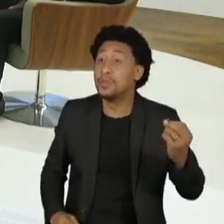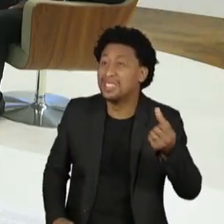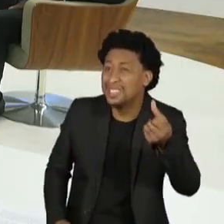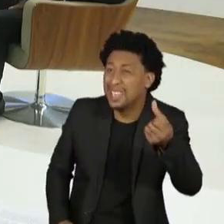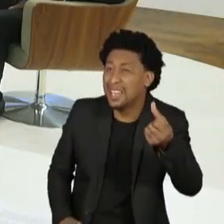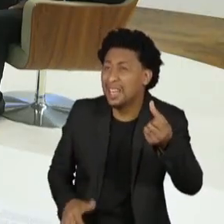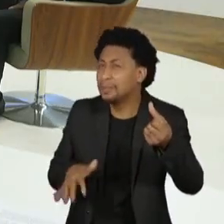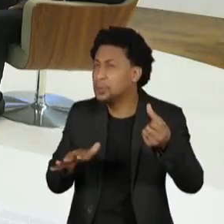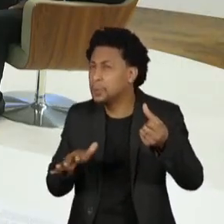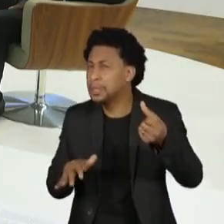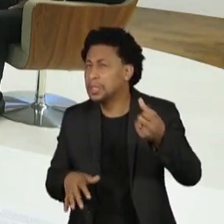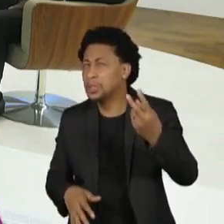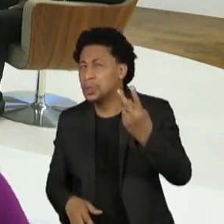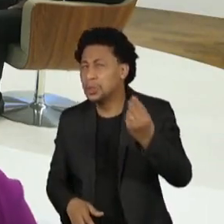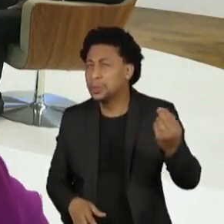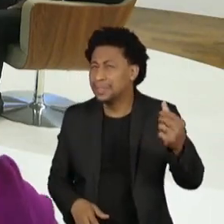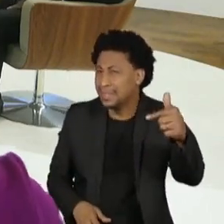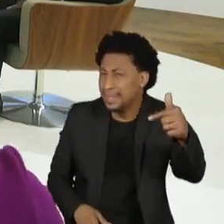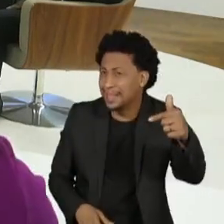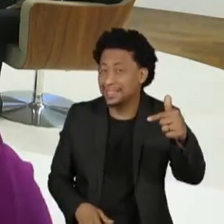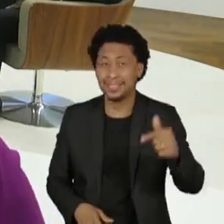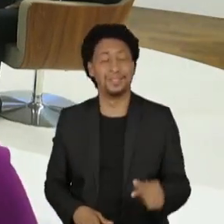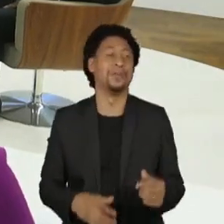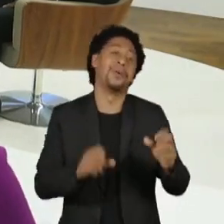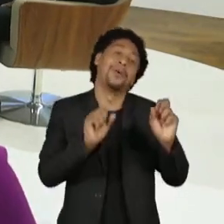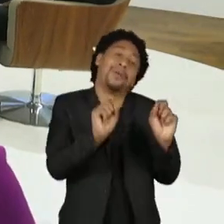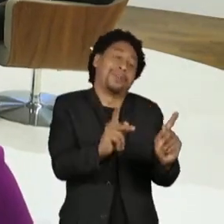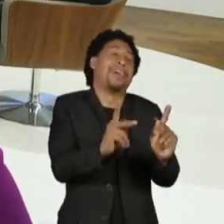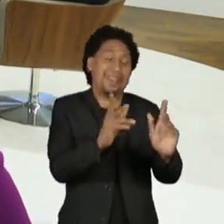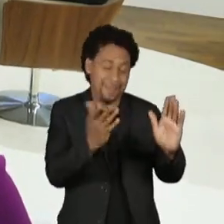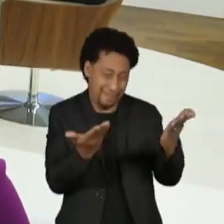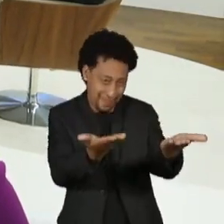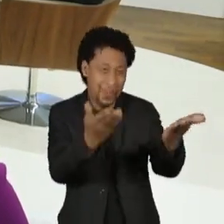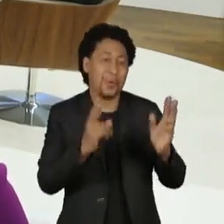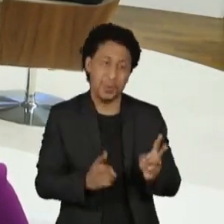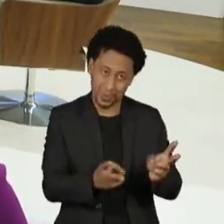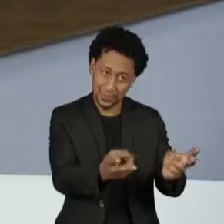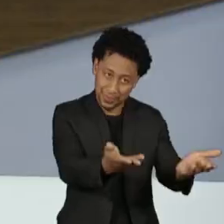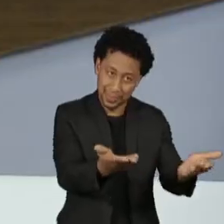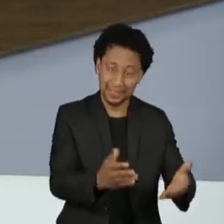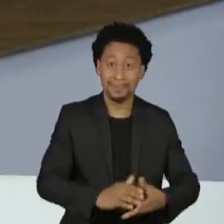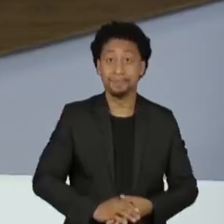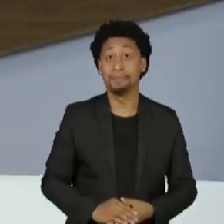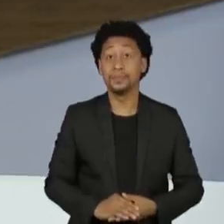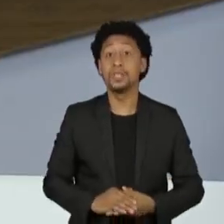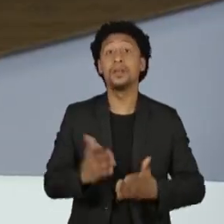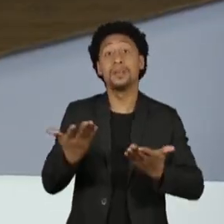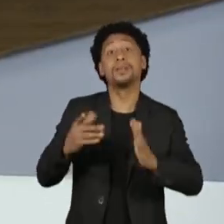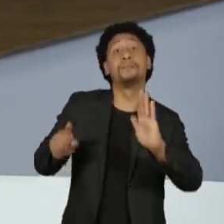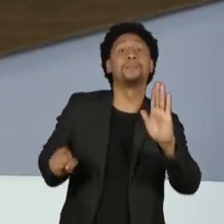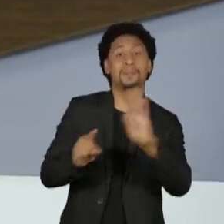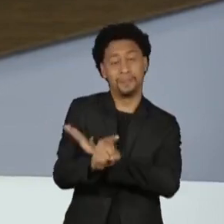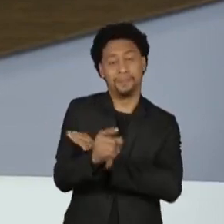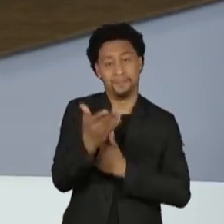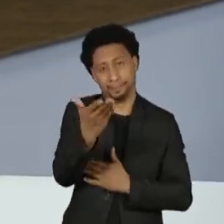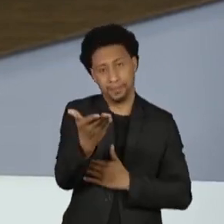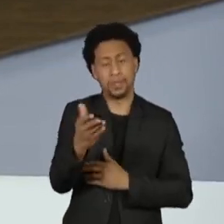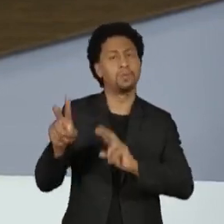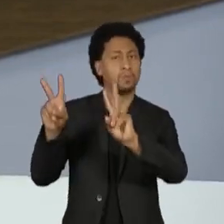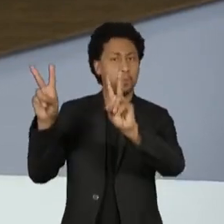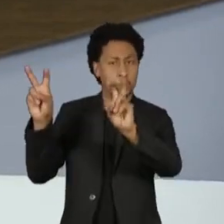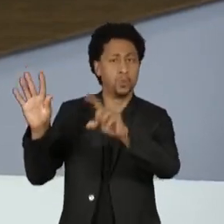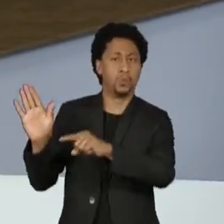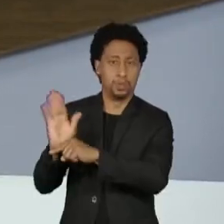2007 Enfim então eu queria te perguntar justamente queria pegar esse gancho do cinema